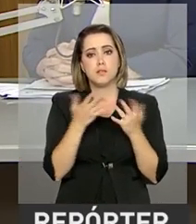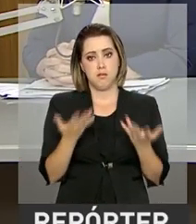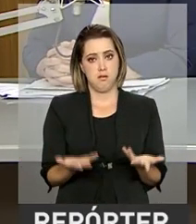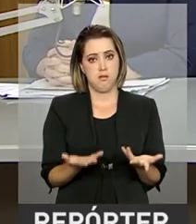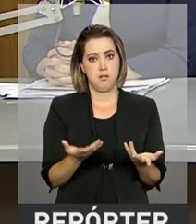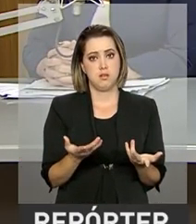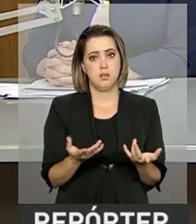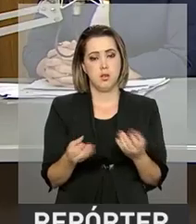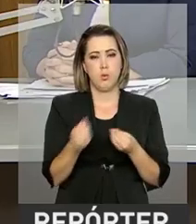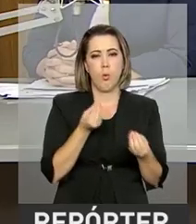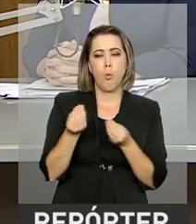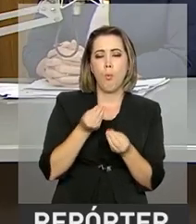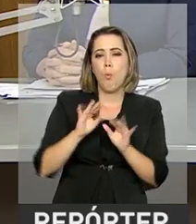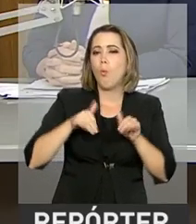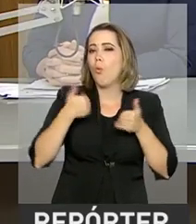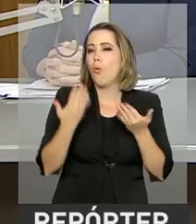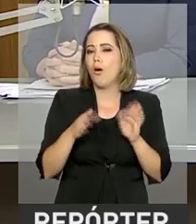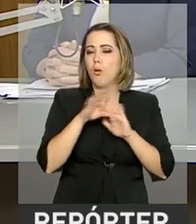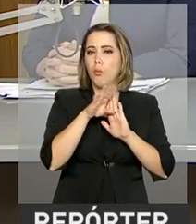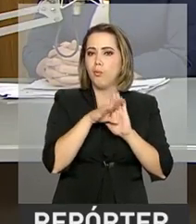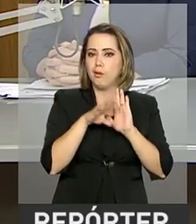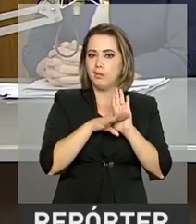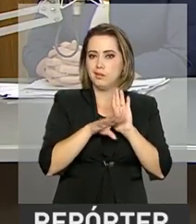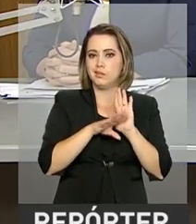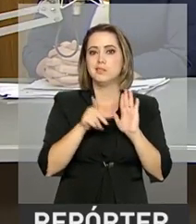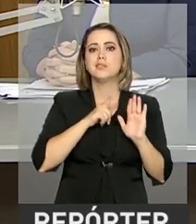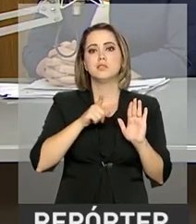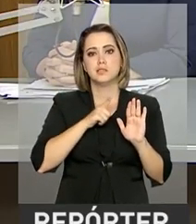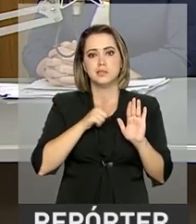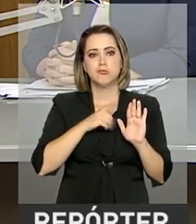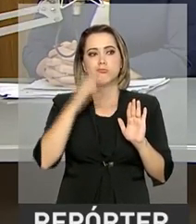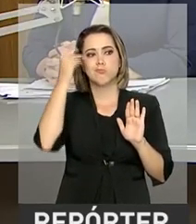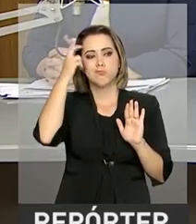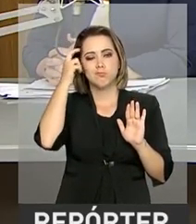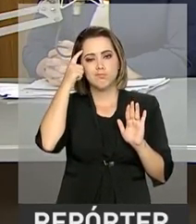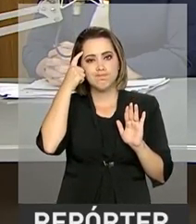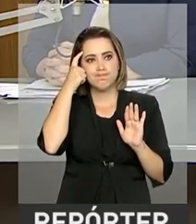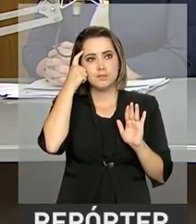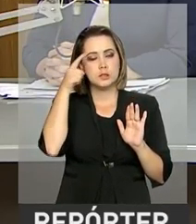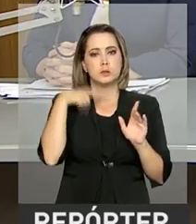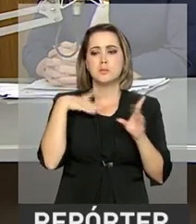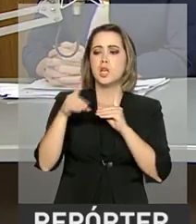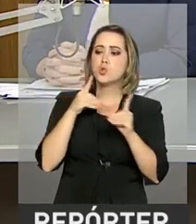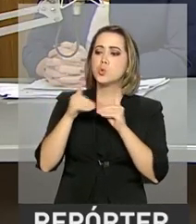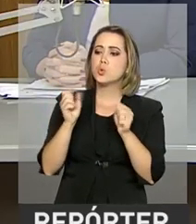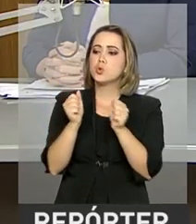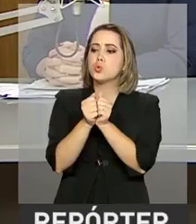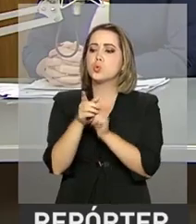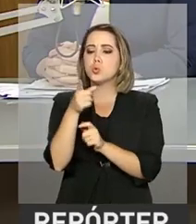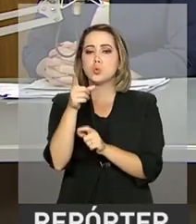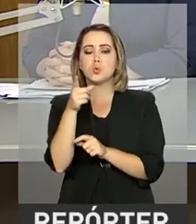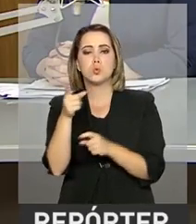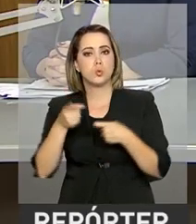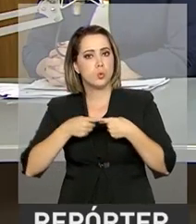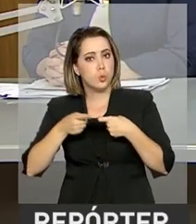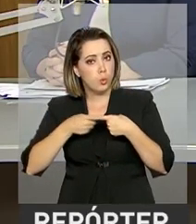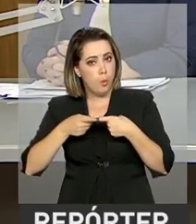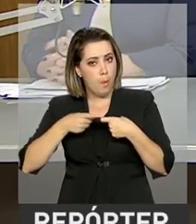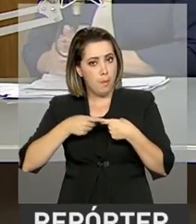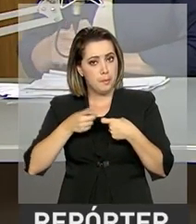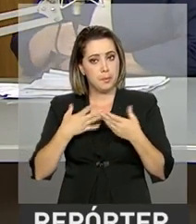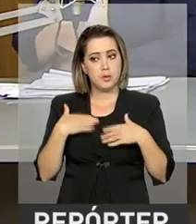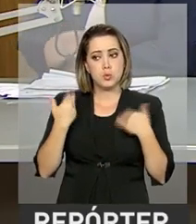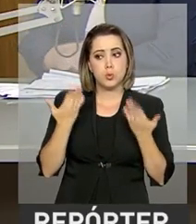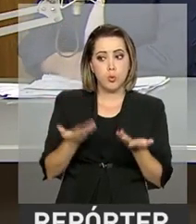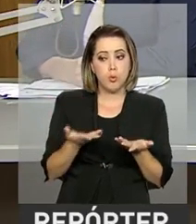qual é o plano que ela vai ter do parto. Ela vai discutir com os profissionais de saúde quais são